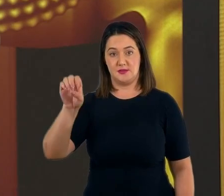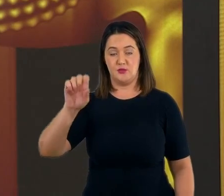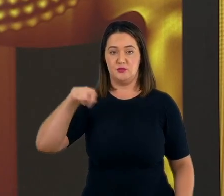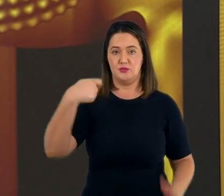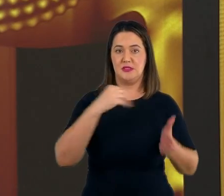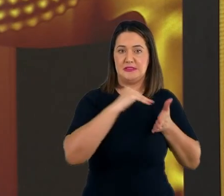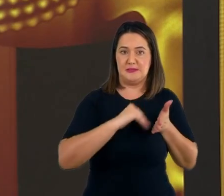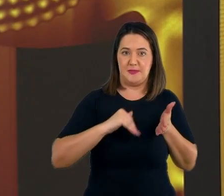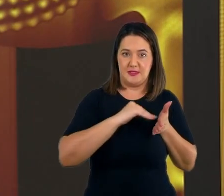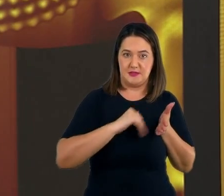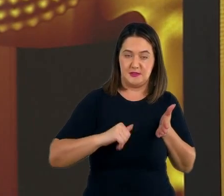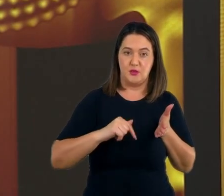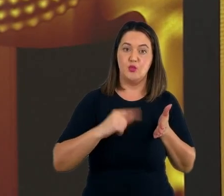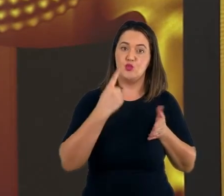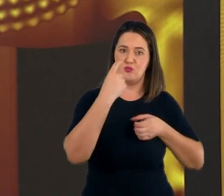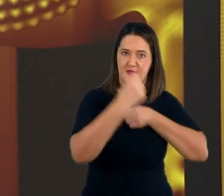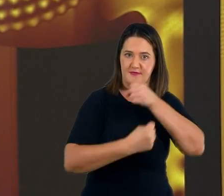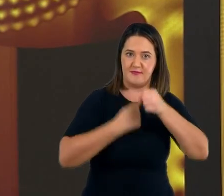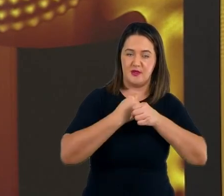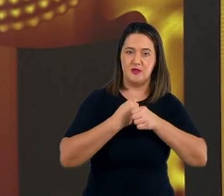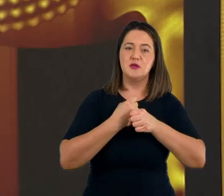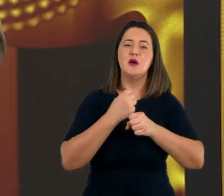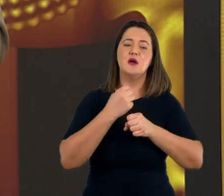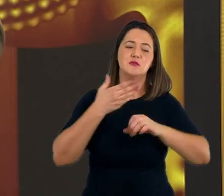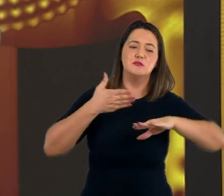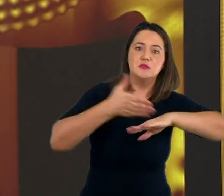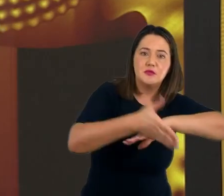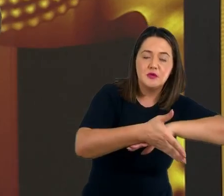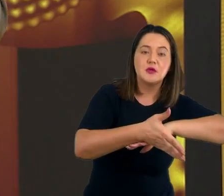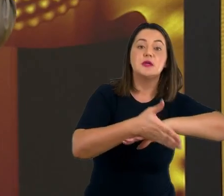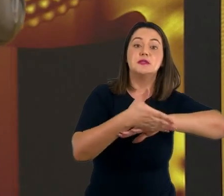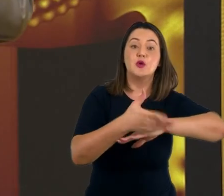simbolicamente registrados no santuário até essa data.